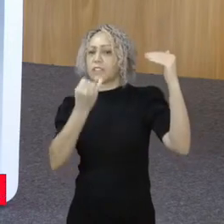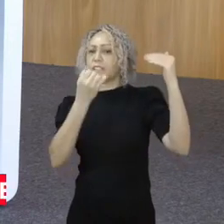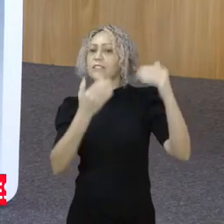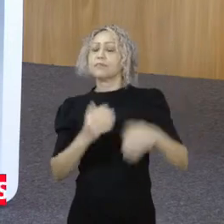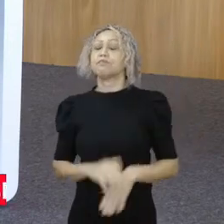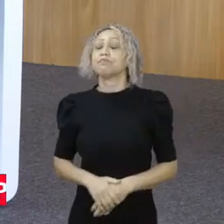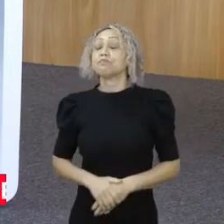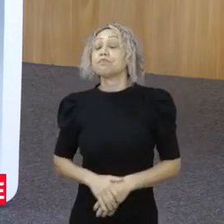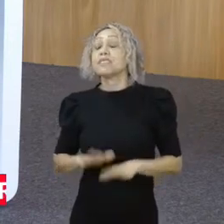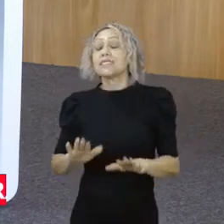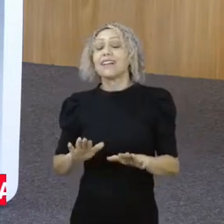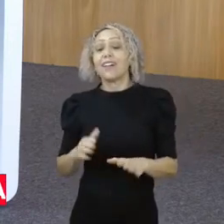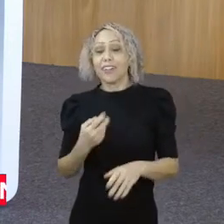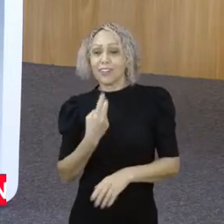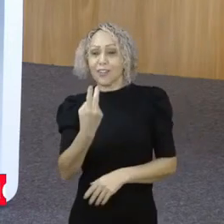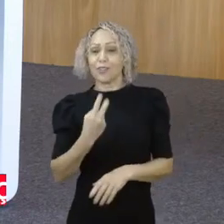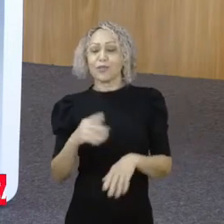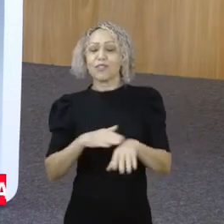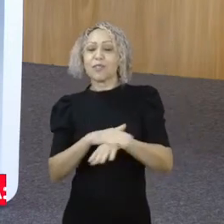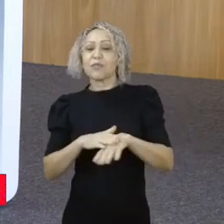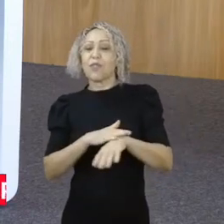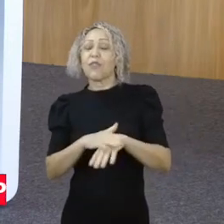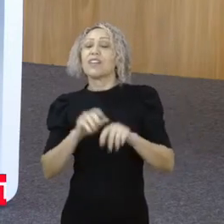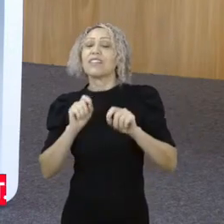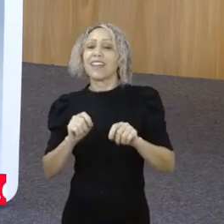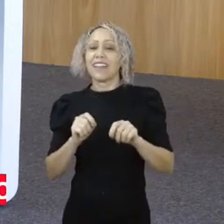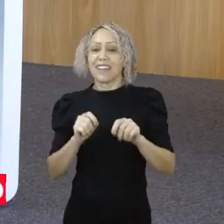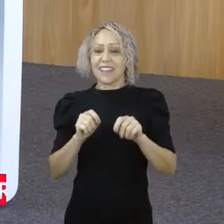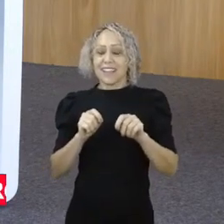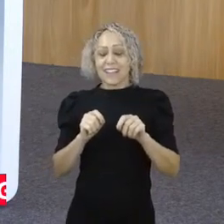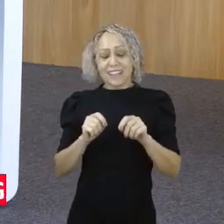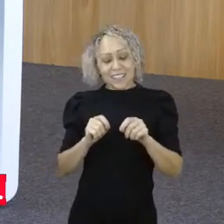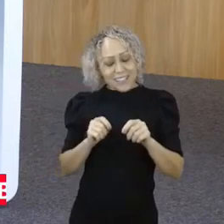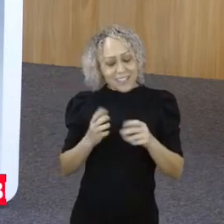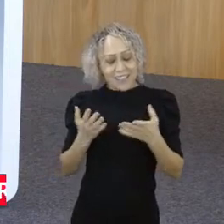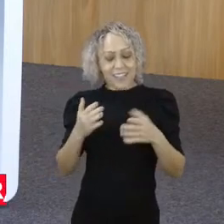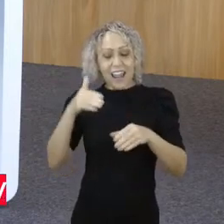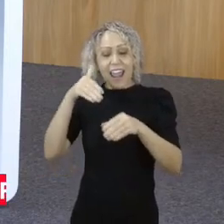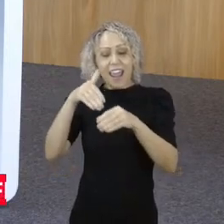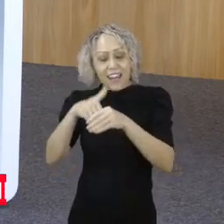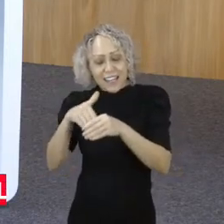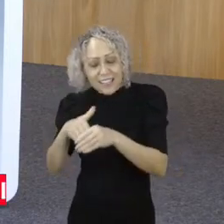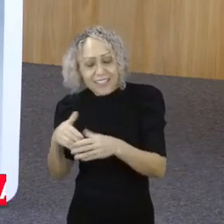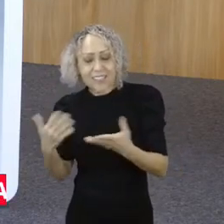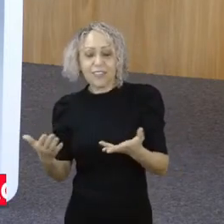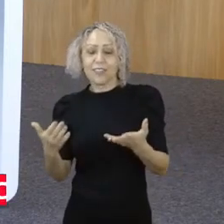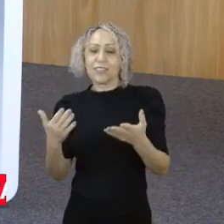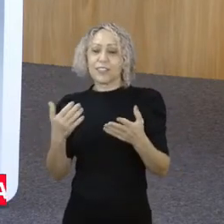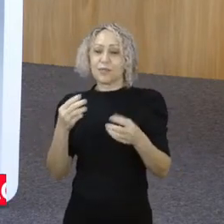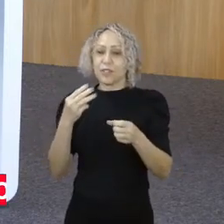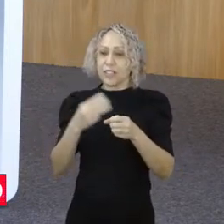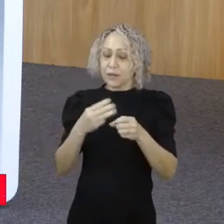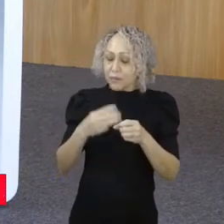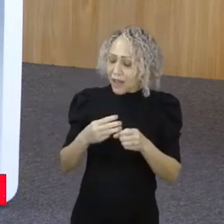de eleições municipais de 2024. Eu queria retomar uma iniciativa do partido lá